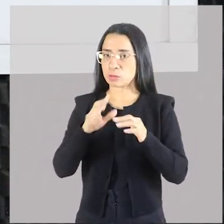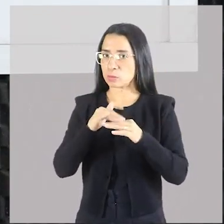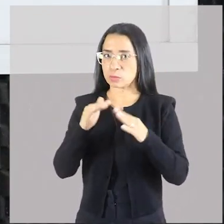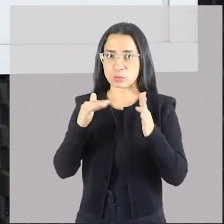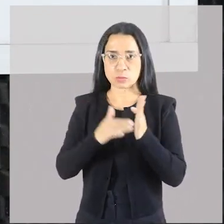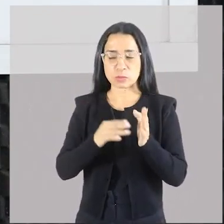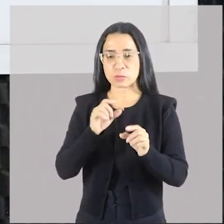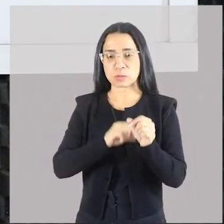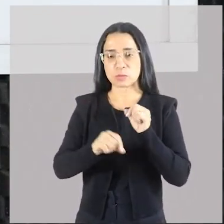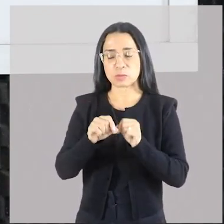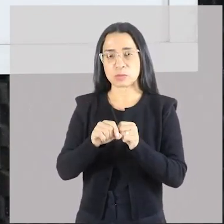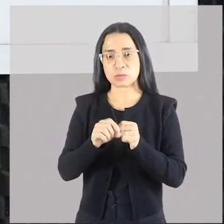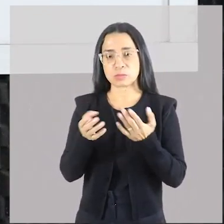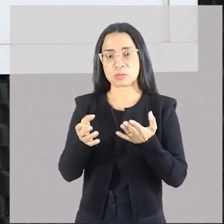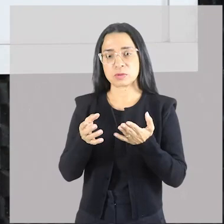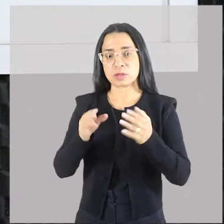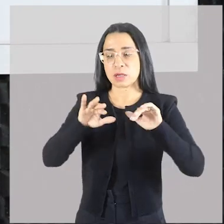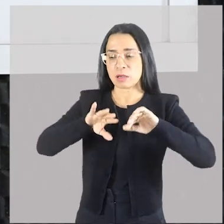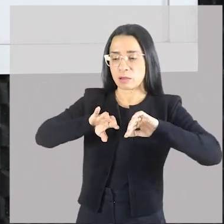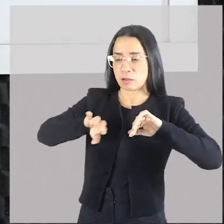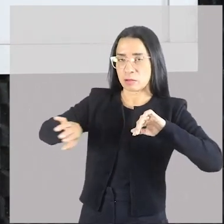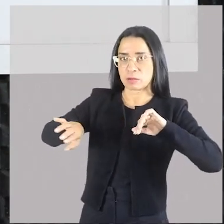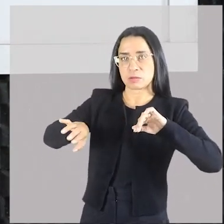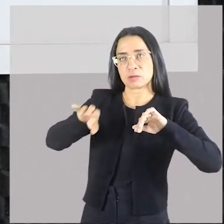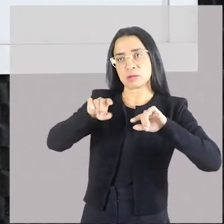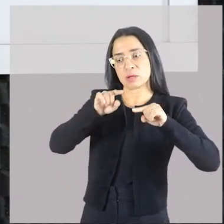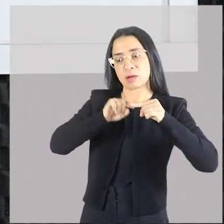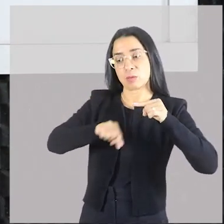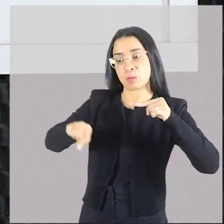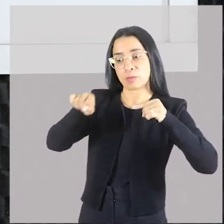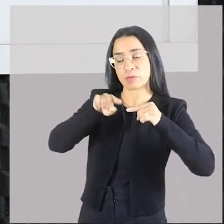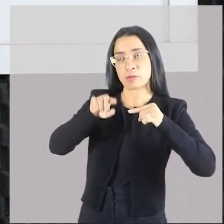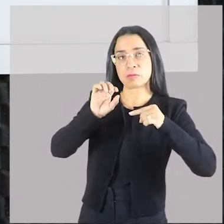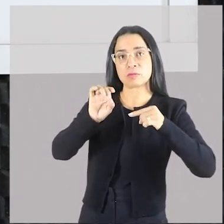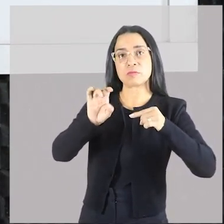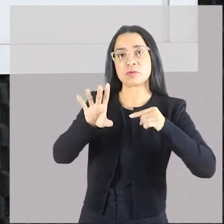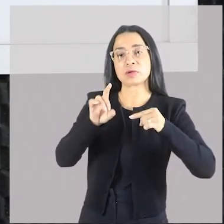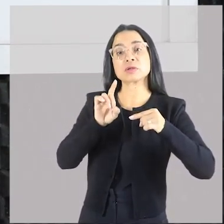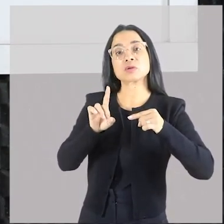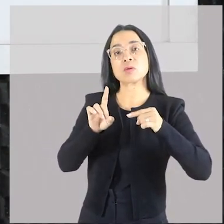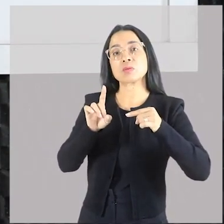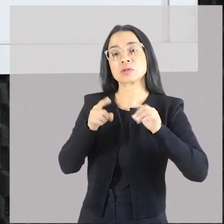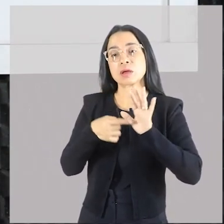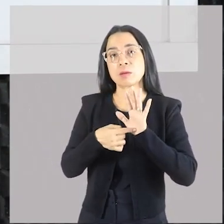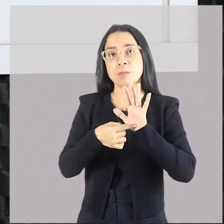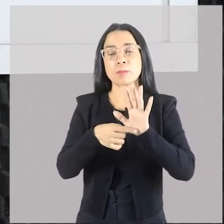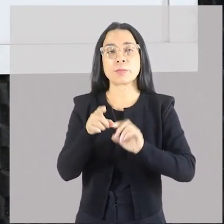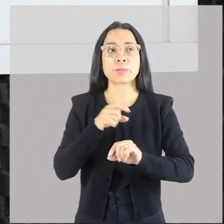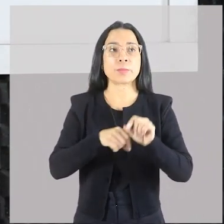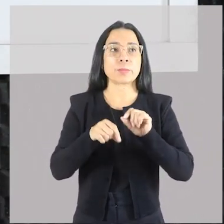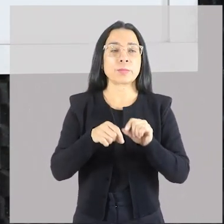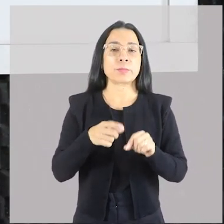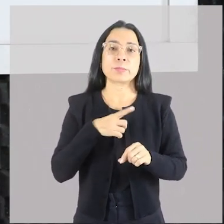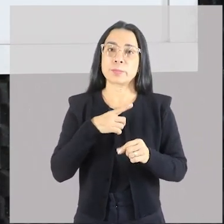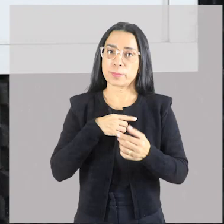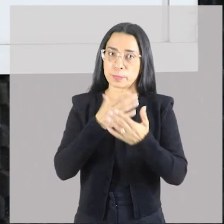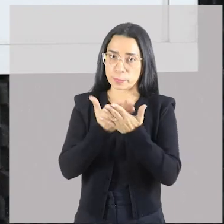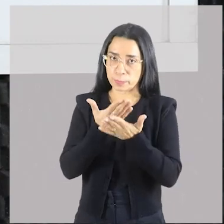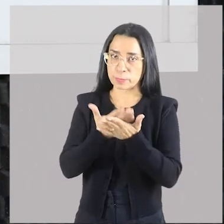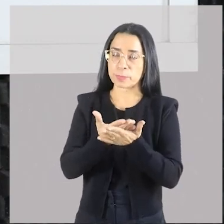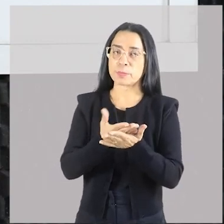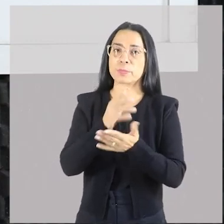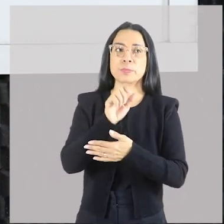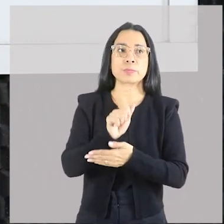fica apenas a parte que está em destaque, certo? Então, vou calcular a área do quadrado. Nós temos essa aula aí, ó, a área do